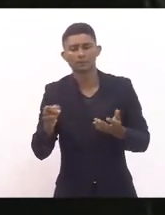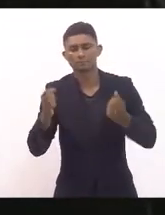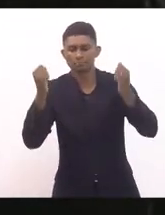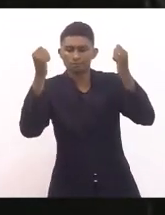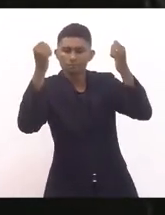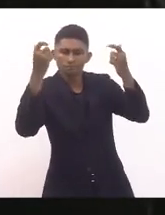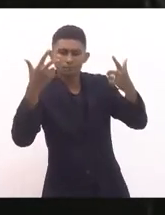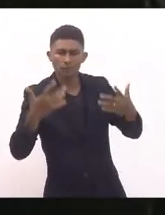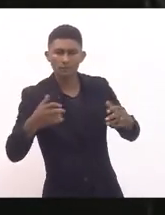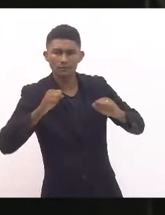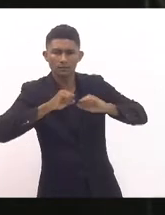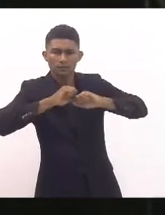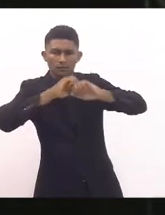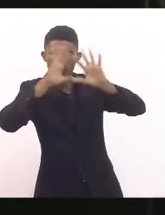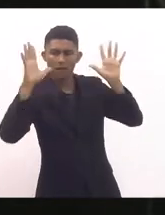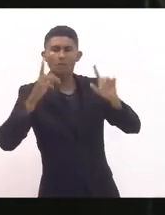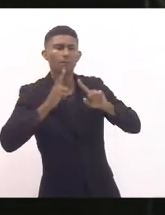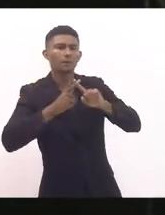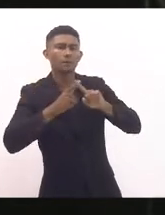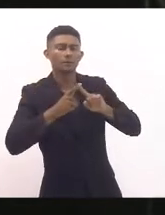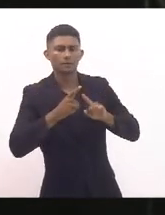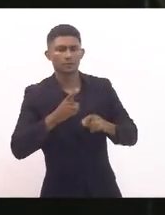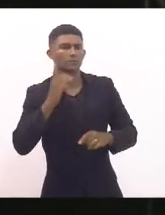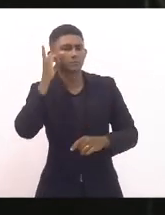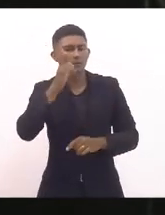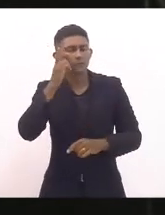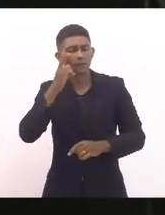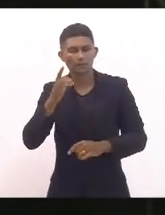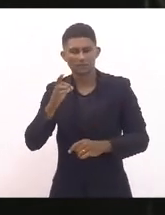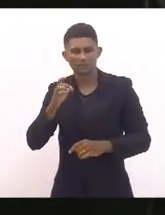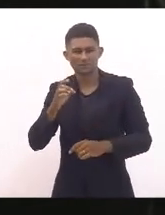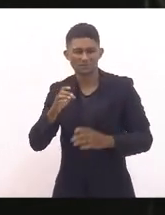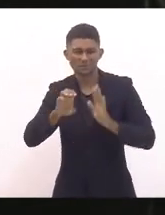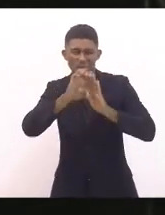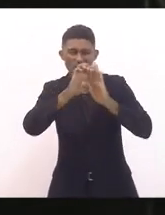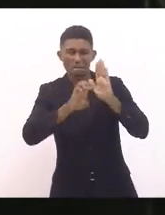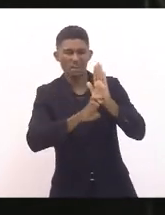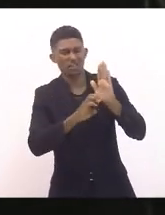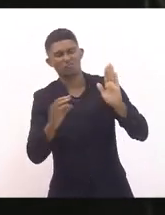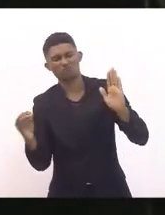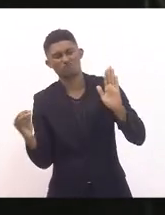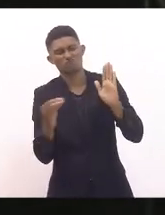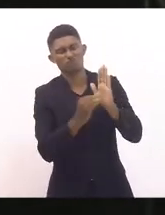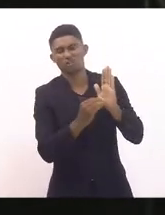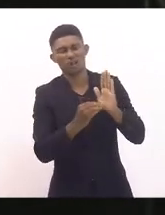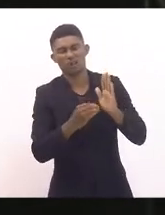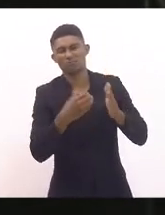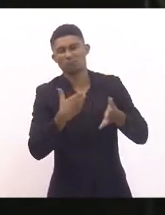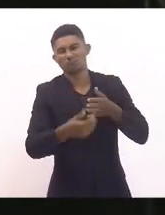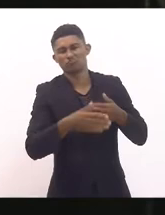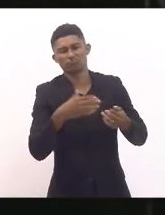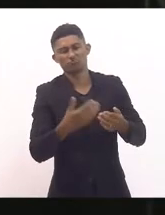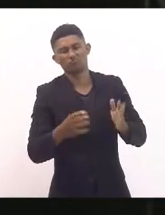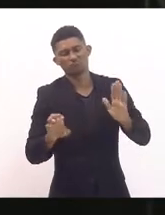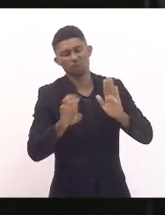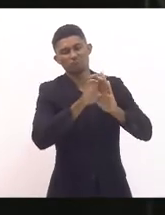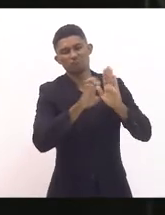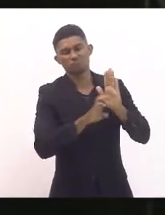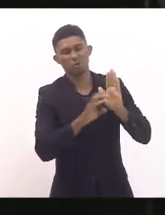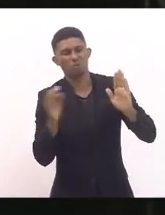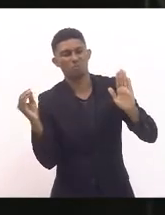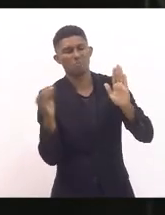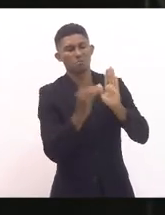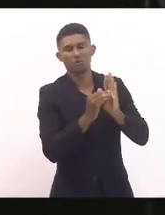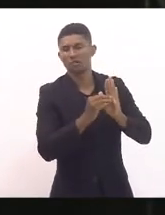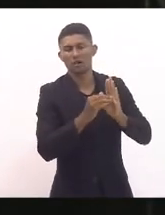um deputado apresenta uma emenda supressiva, ele quer prejudicar o projeto do deputado, do coleguinha dele